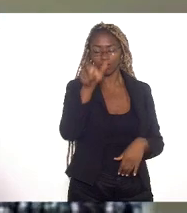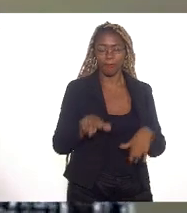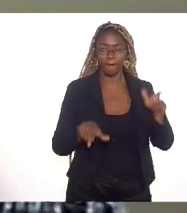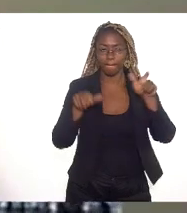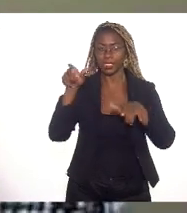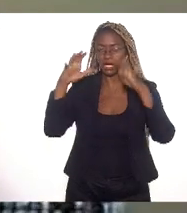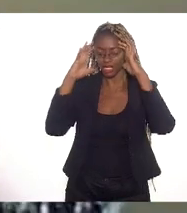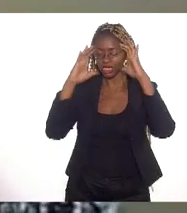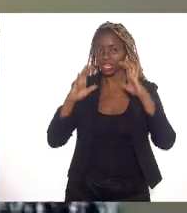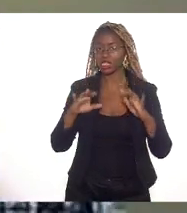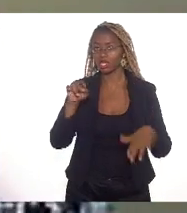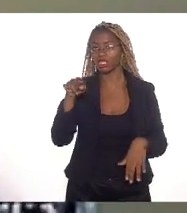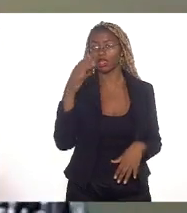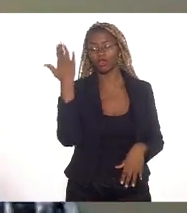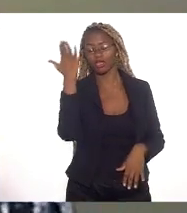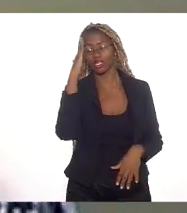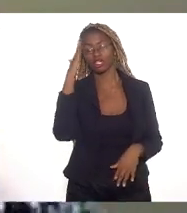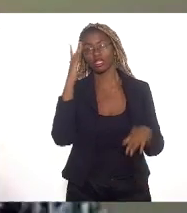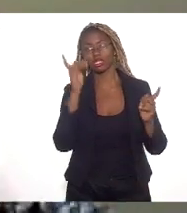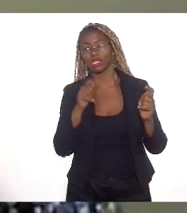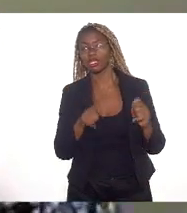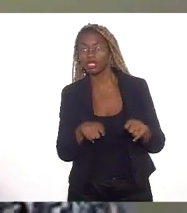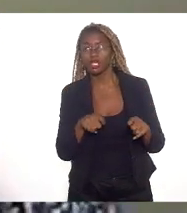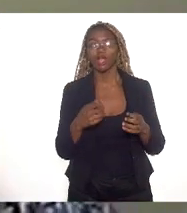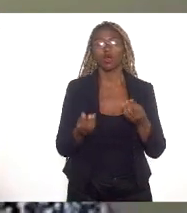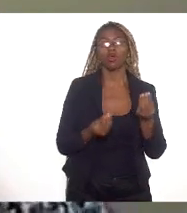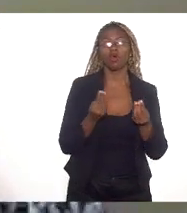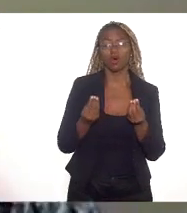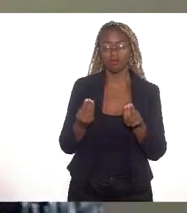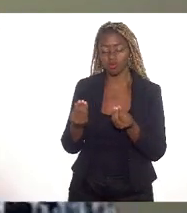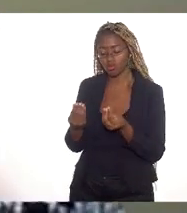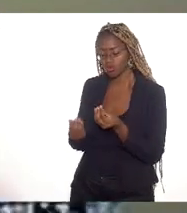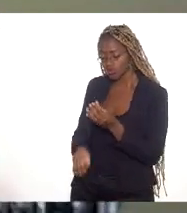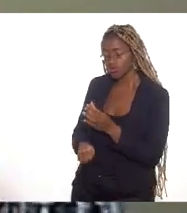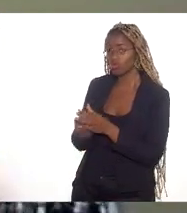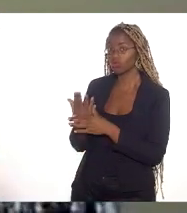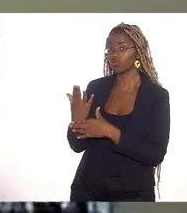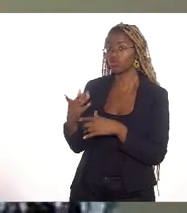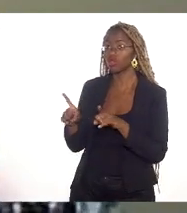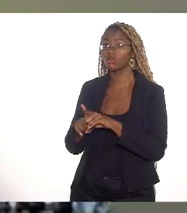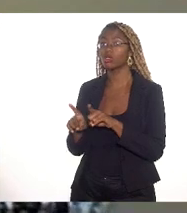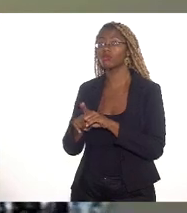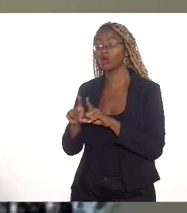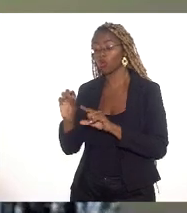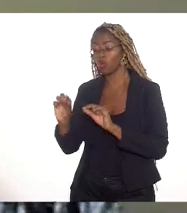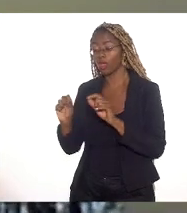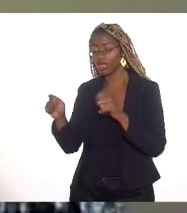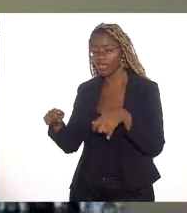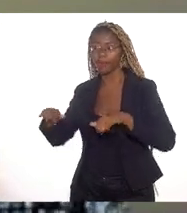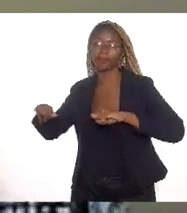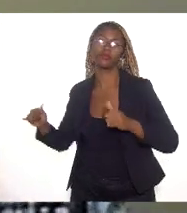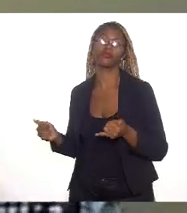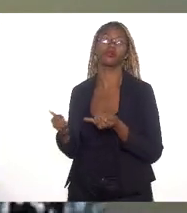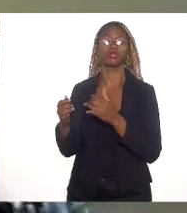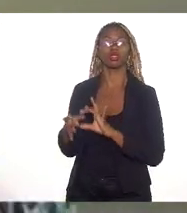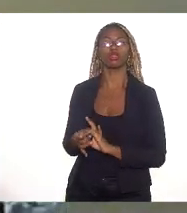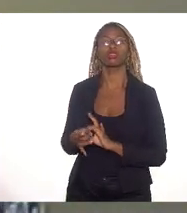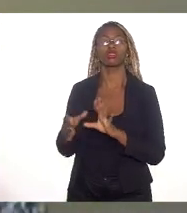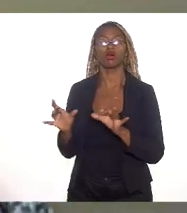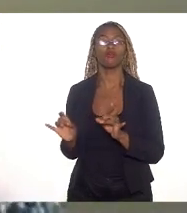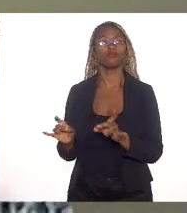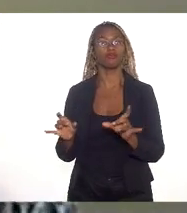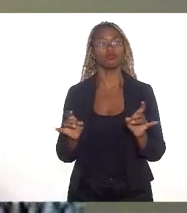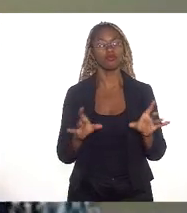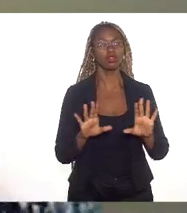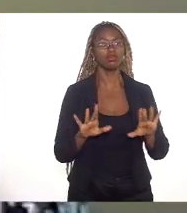que começa a entender qual a natureza e qual o proveito ou não da concessão daquele incentivo e, sobretudo,